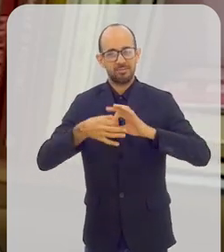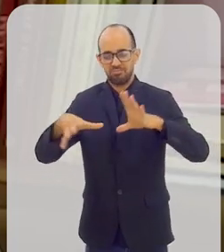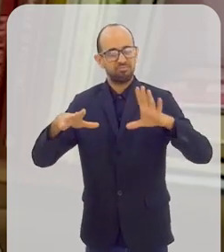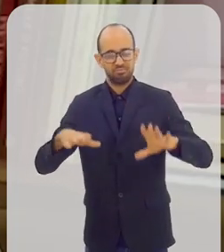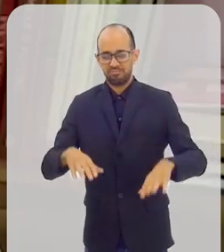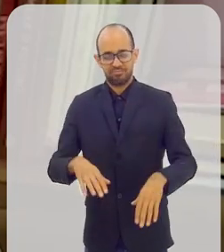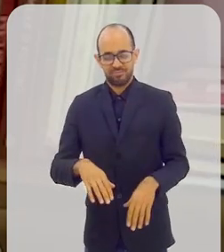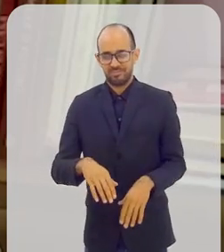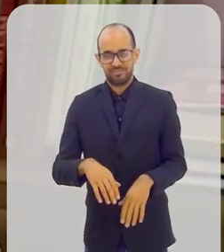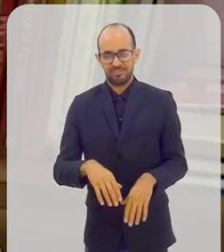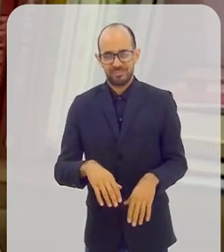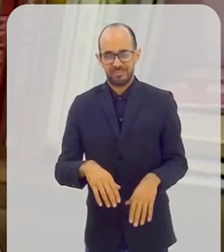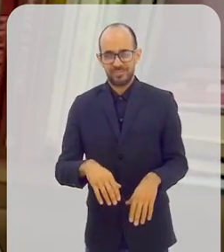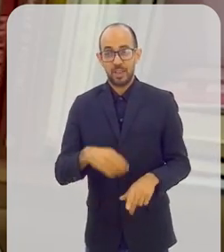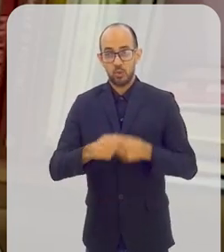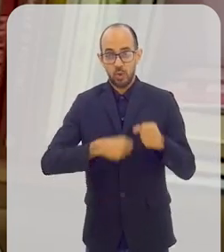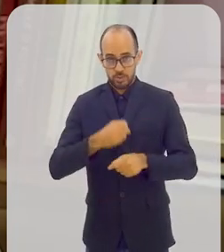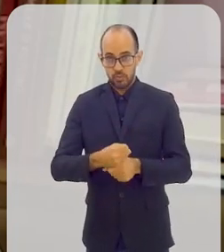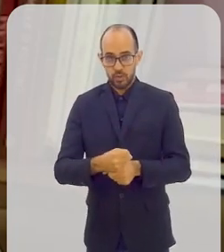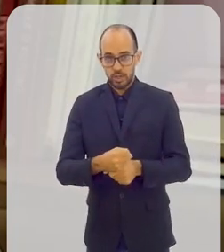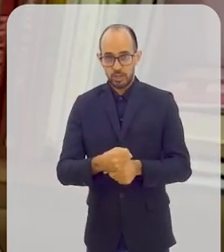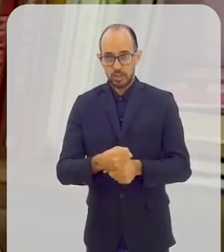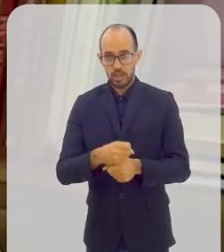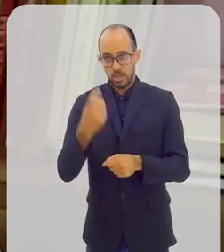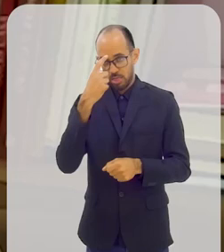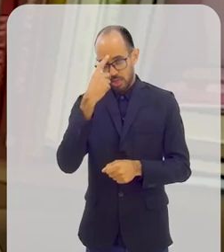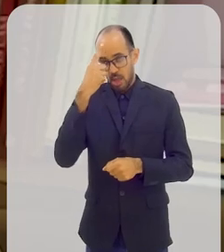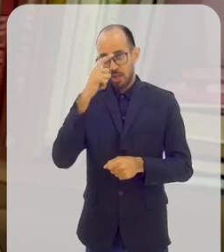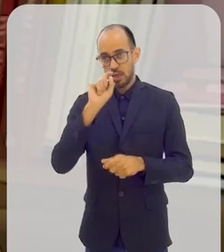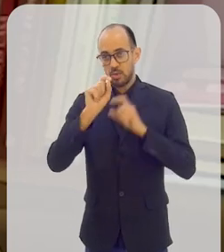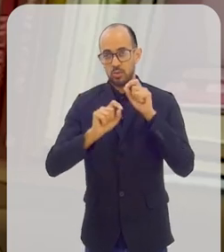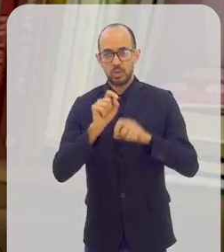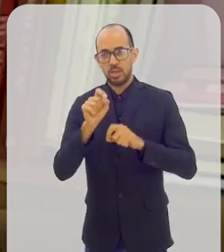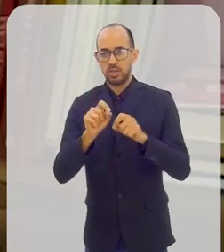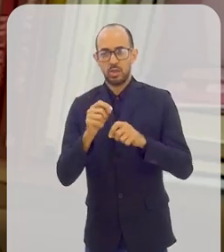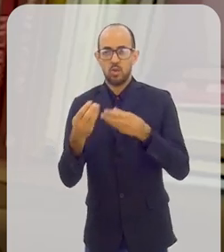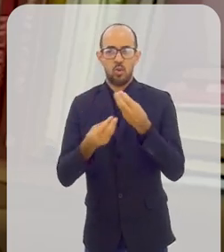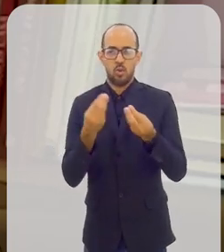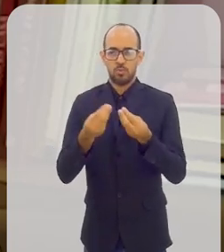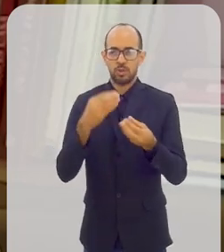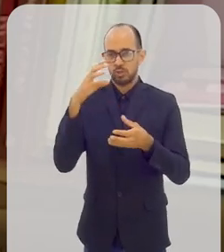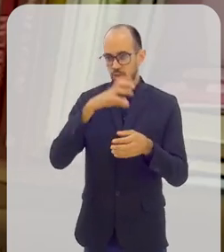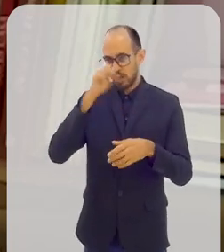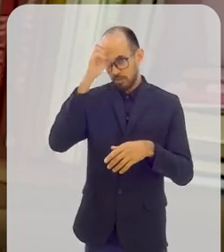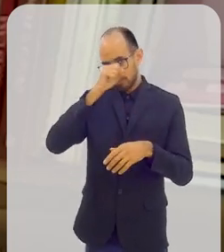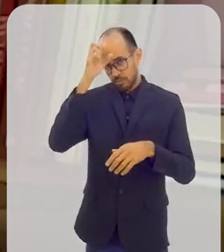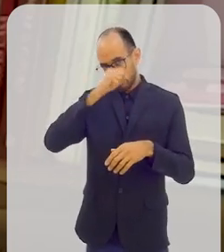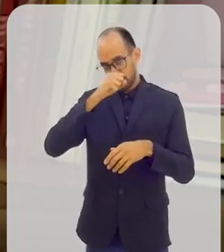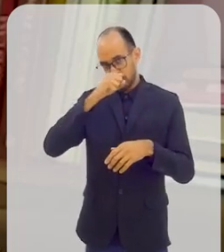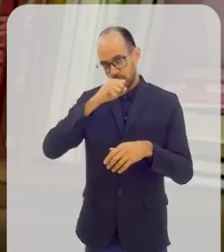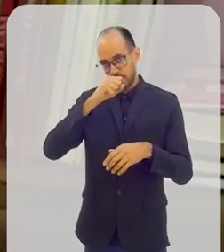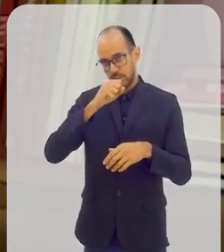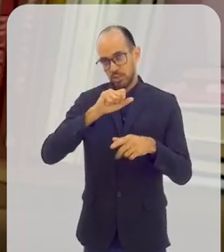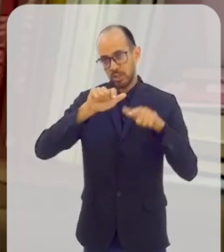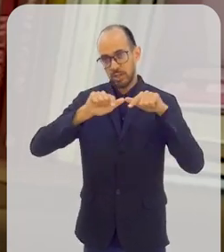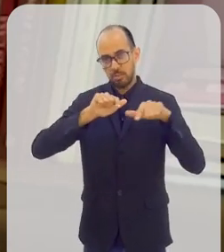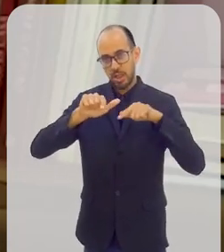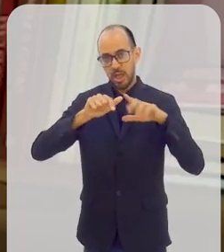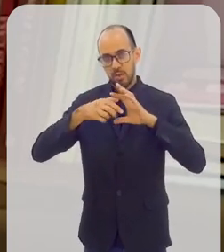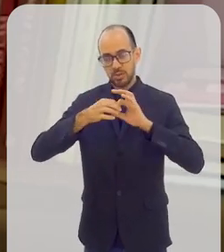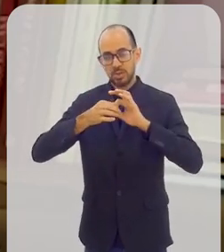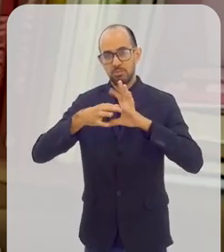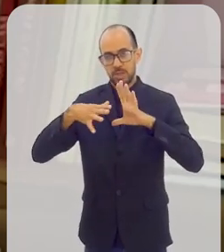E agora, e no ano que vem, a ideia é como que a gente aprende a trabalhar com essa